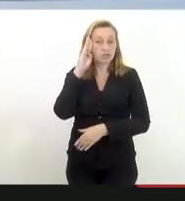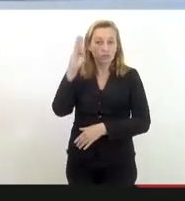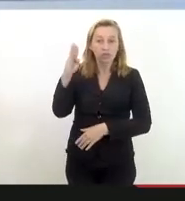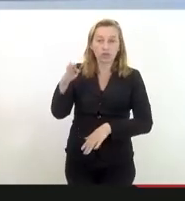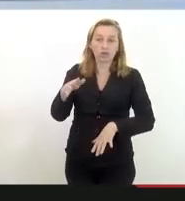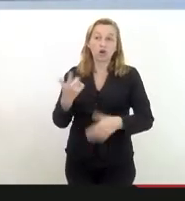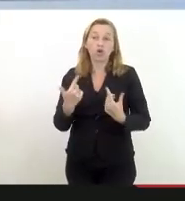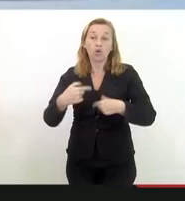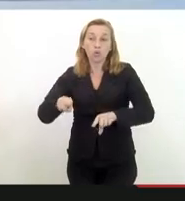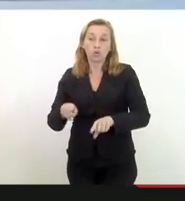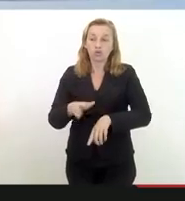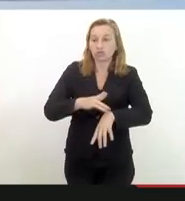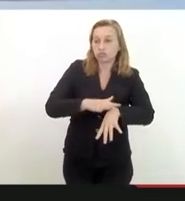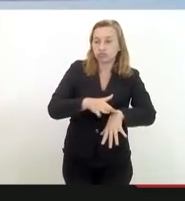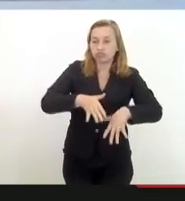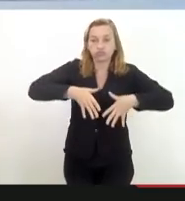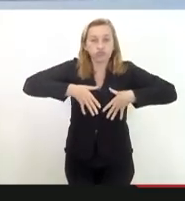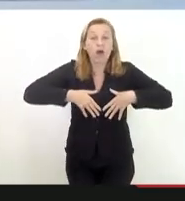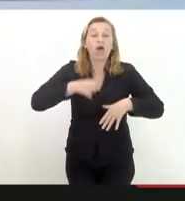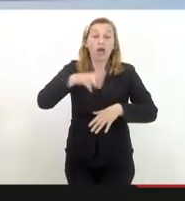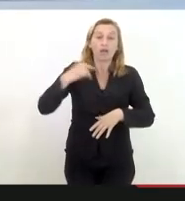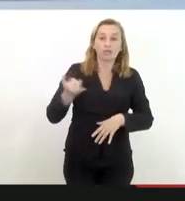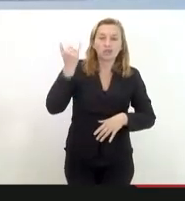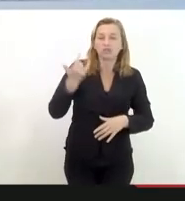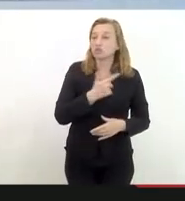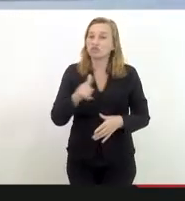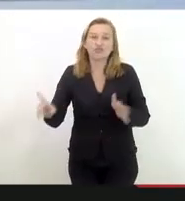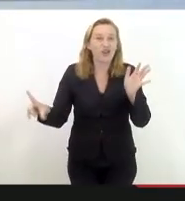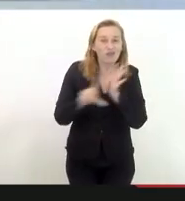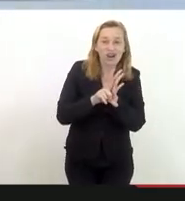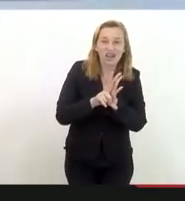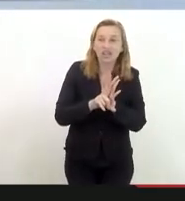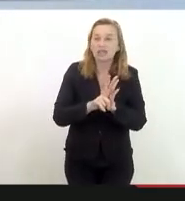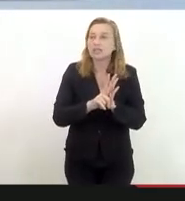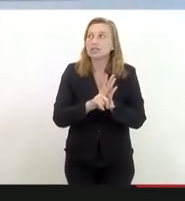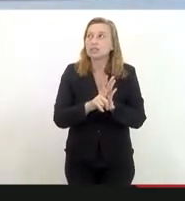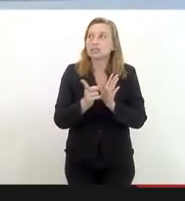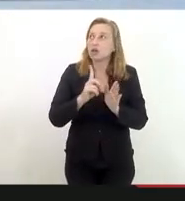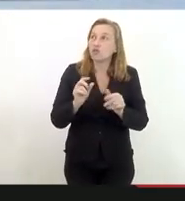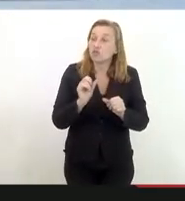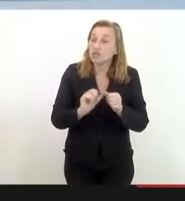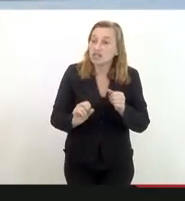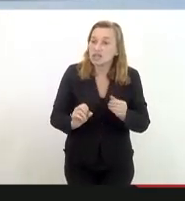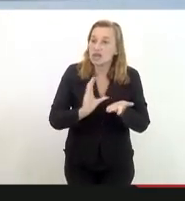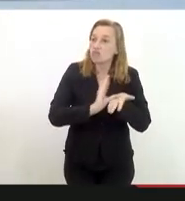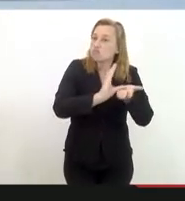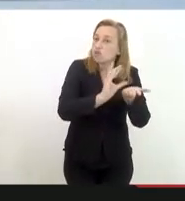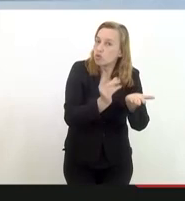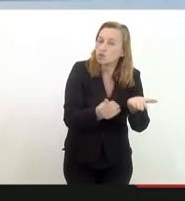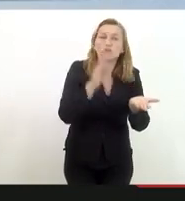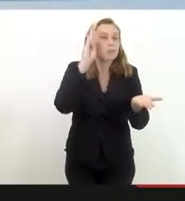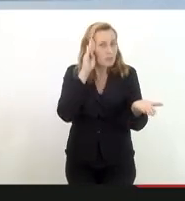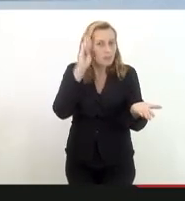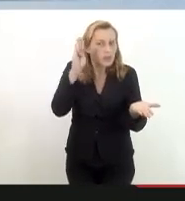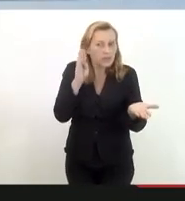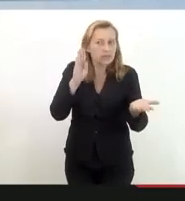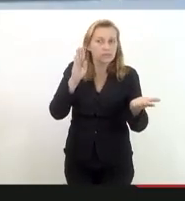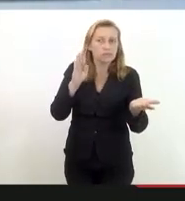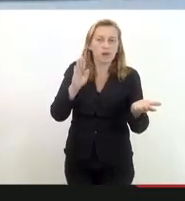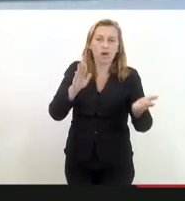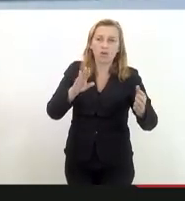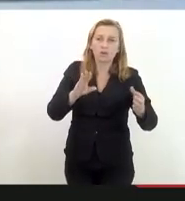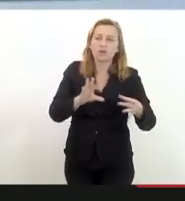sempre muito importante, porque se a gente não tiver uma lei, se a gente não tiver um recurso específico destinado, a gente